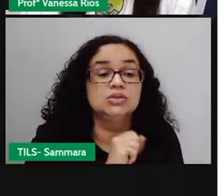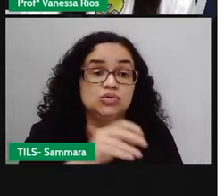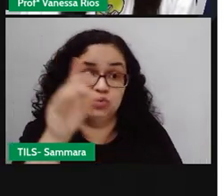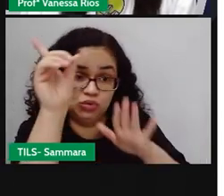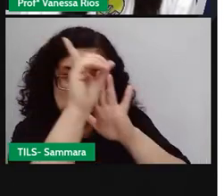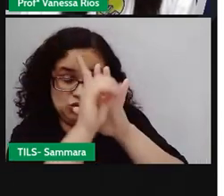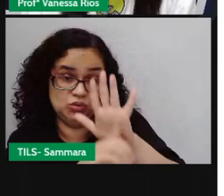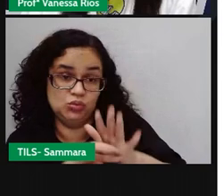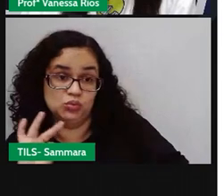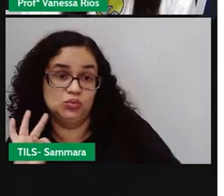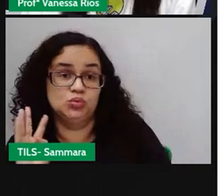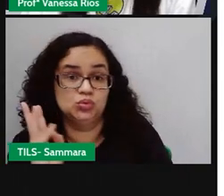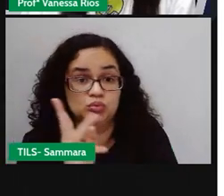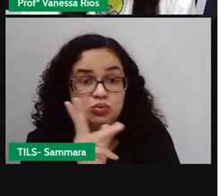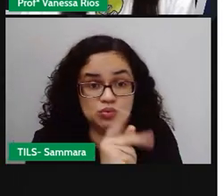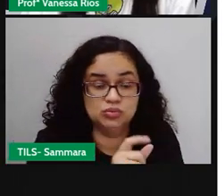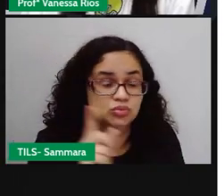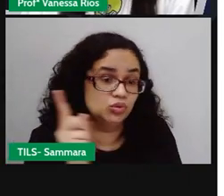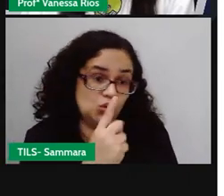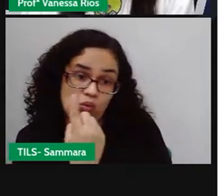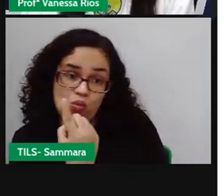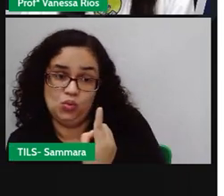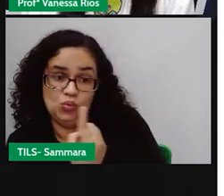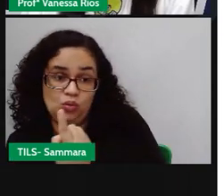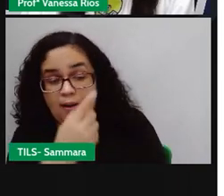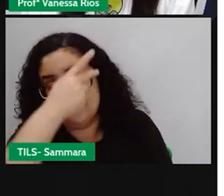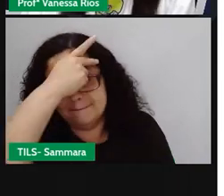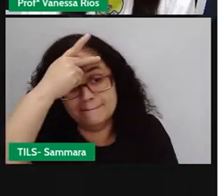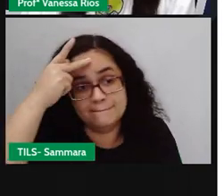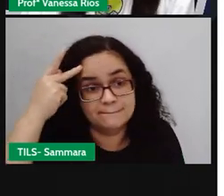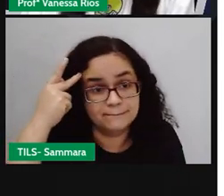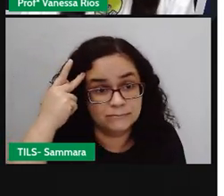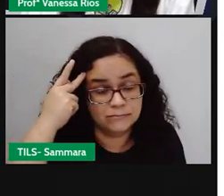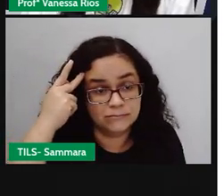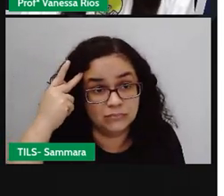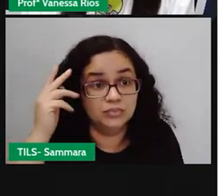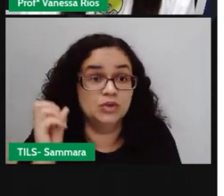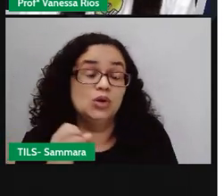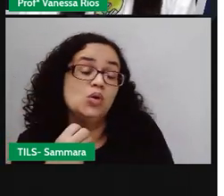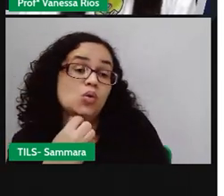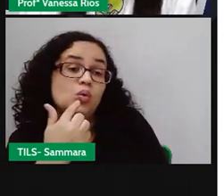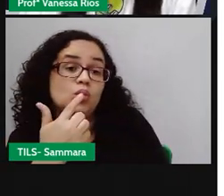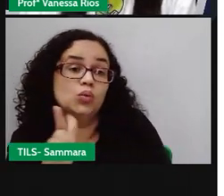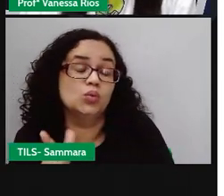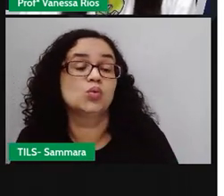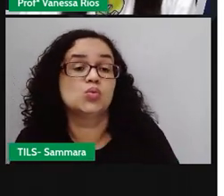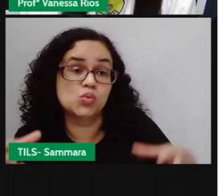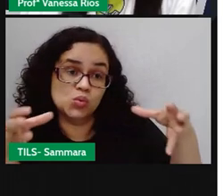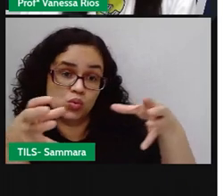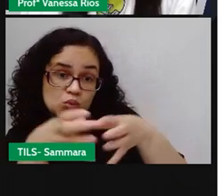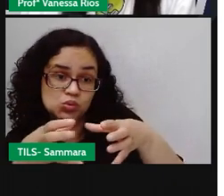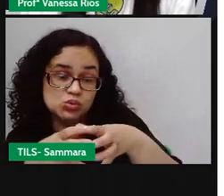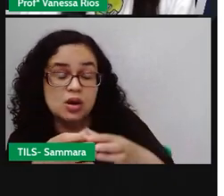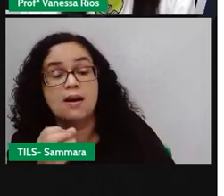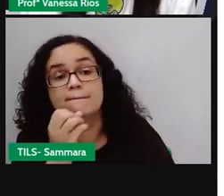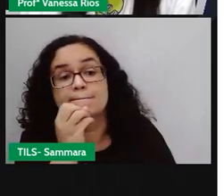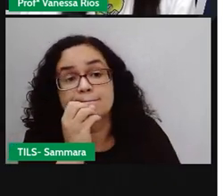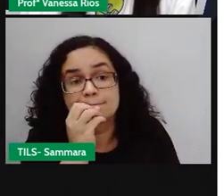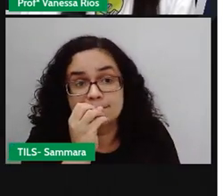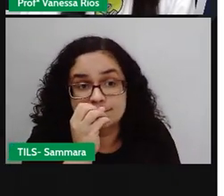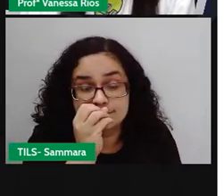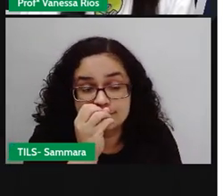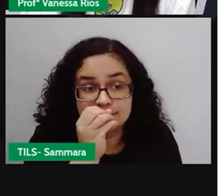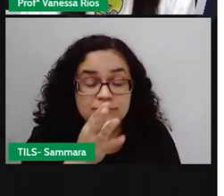a todos e não a um determinado indivíduo ou entidade, ou ainda o conjunto de bens à disposição